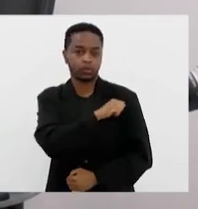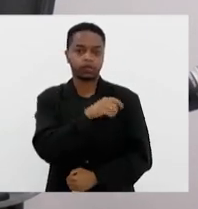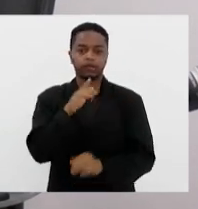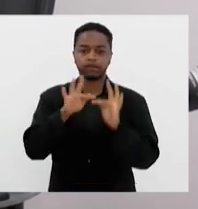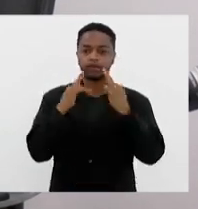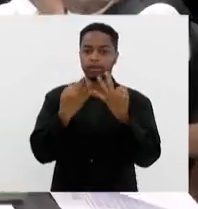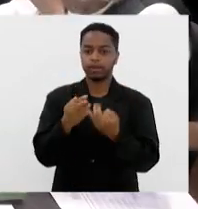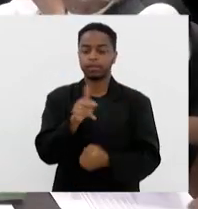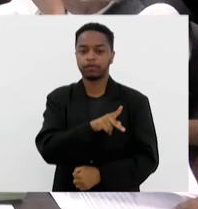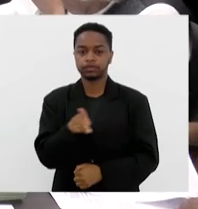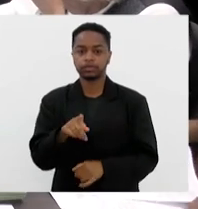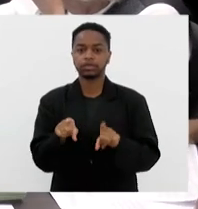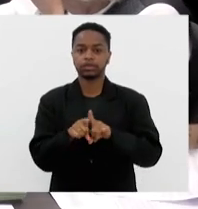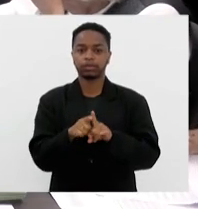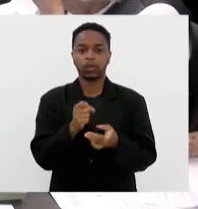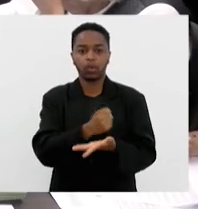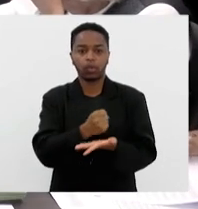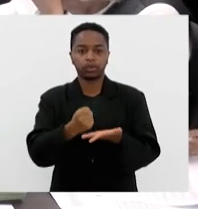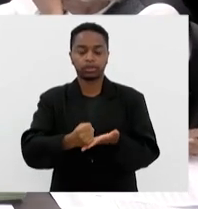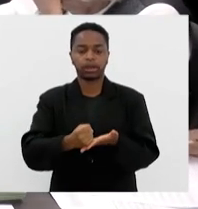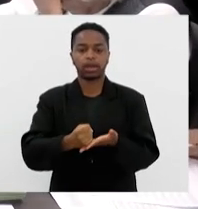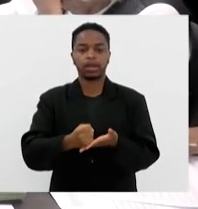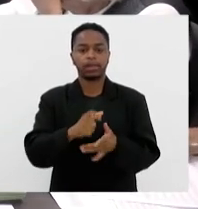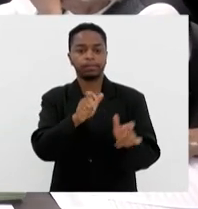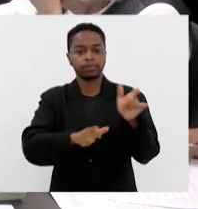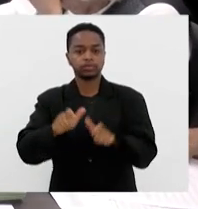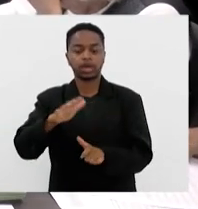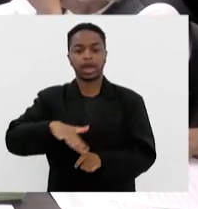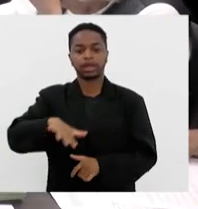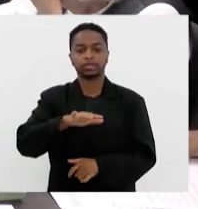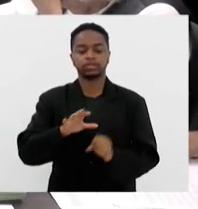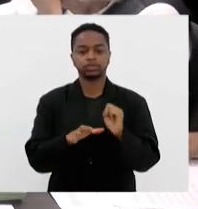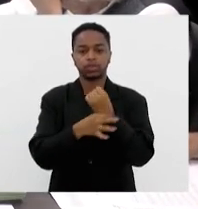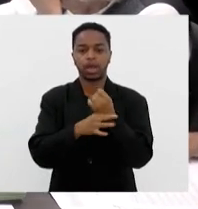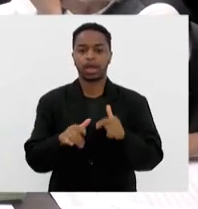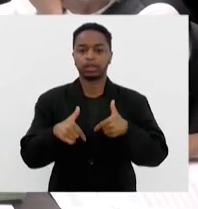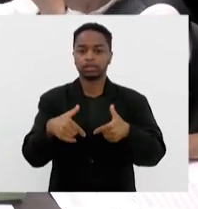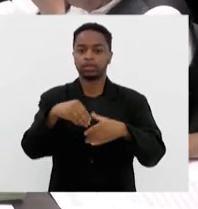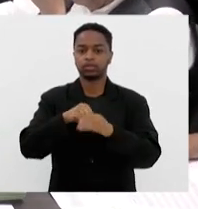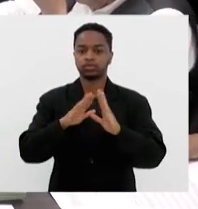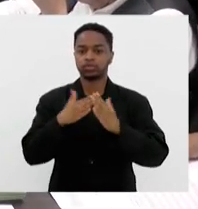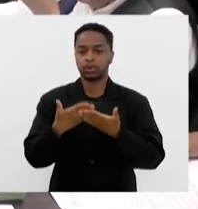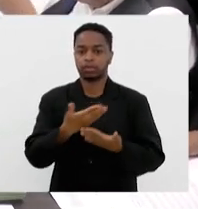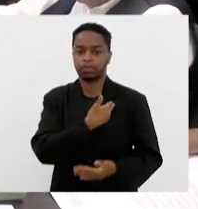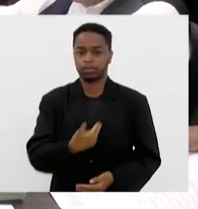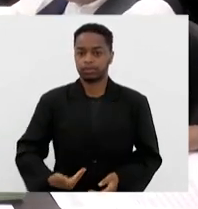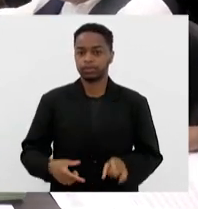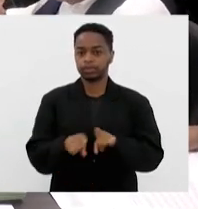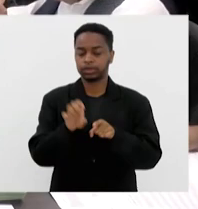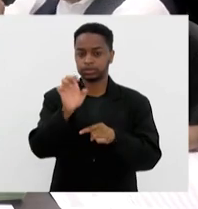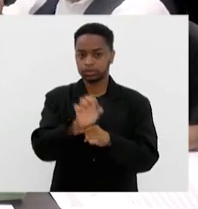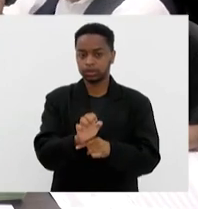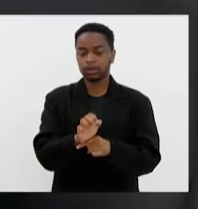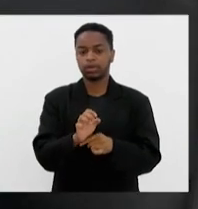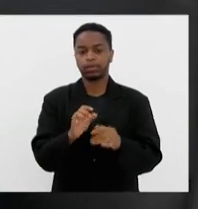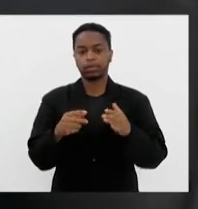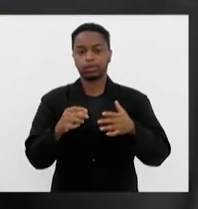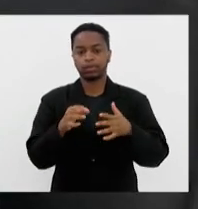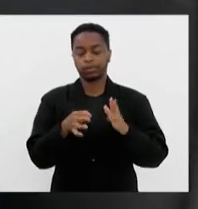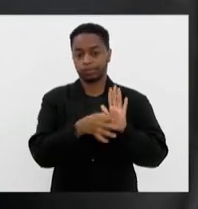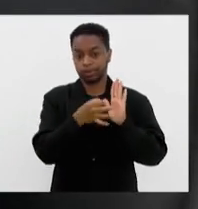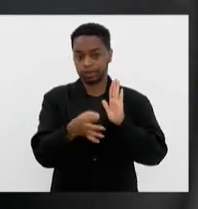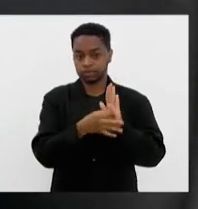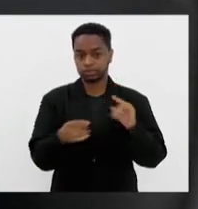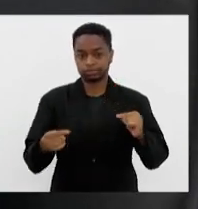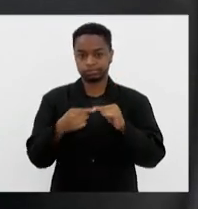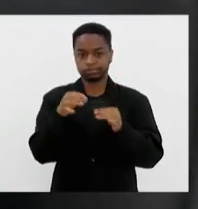de contratação de agentes de segurança para atuar nas escolas públicas e estaduais. O parecer foi pela juridicidade com